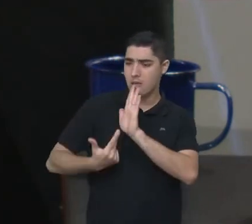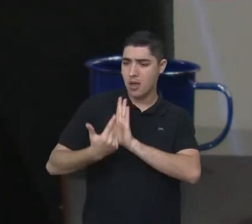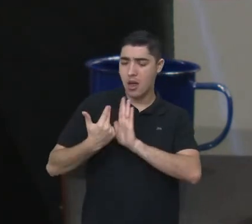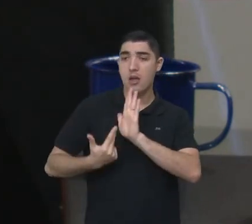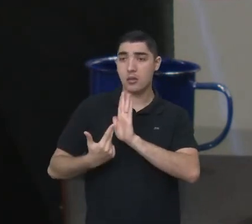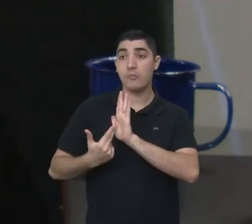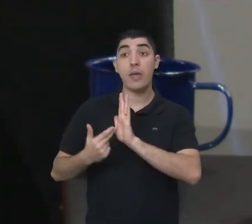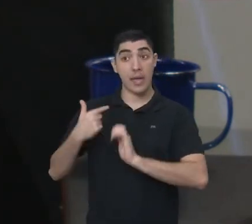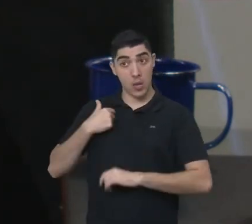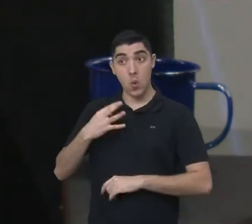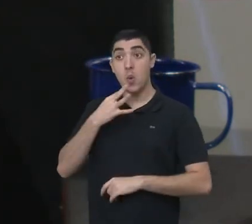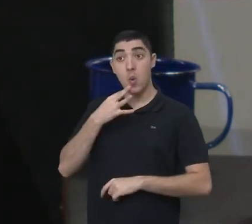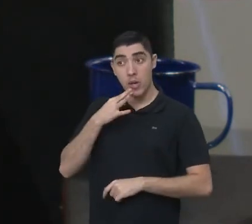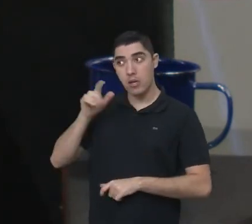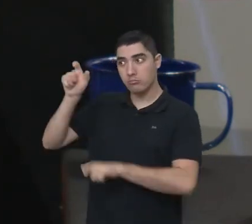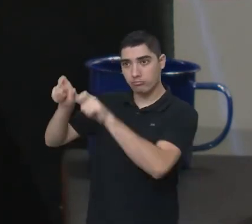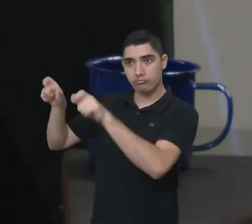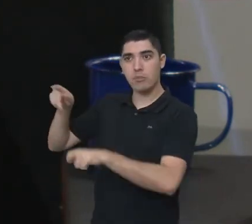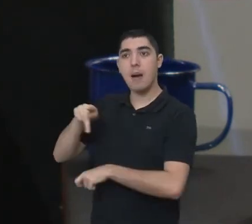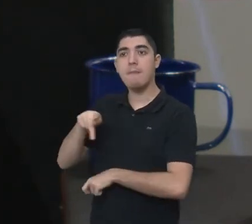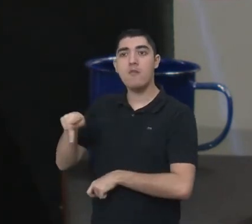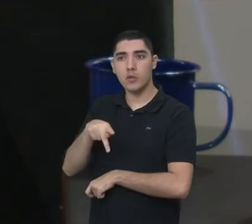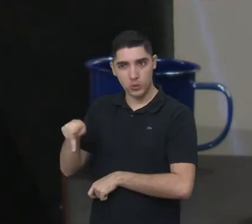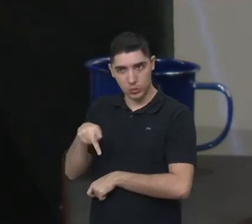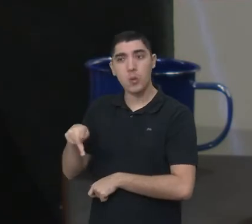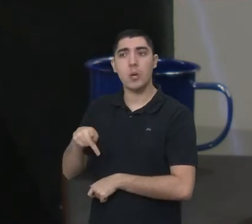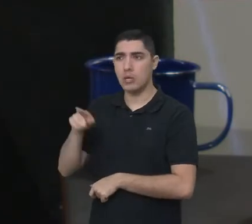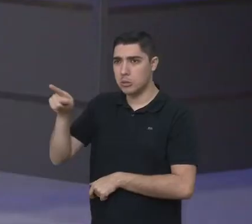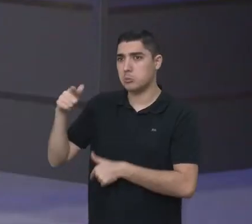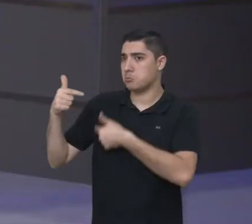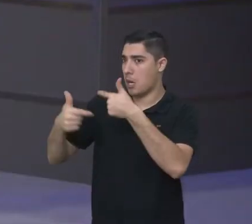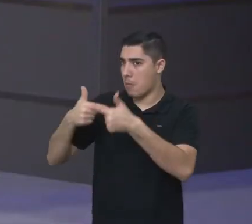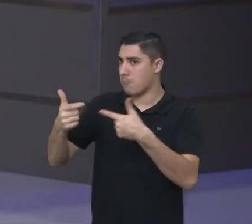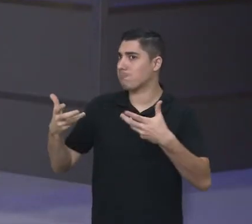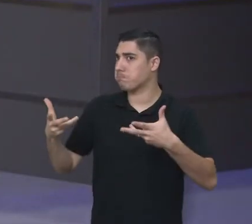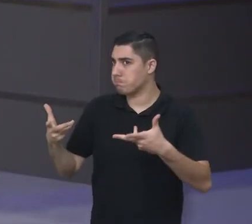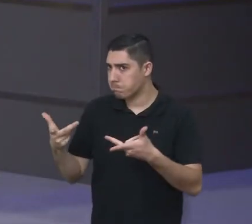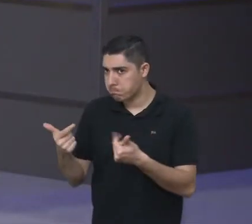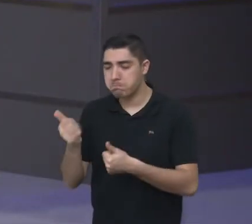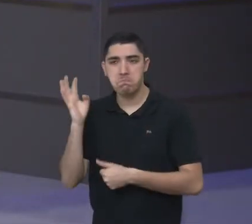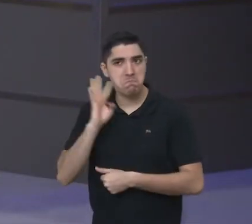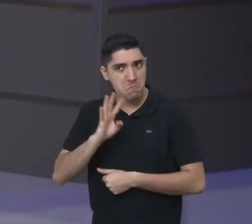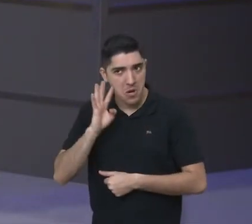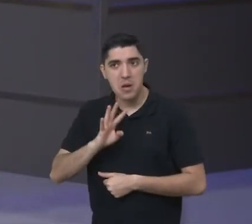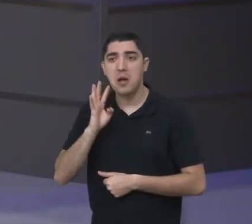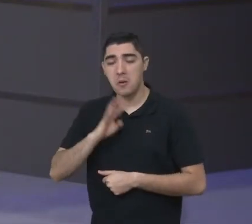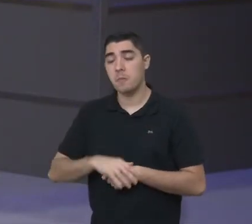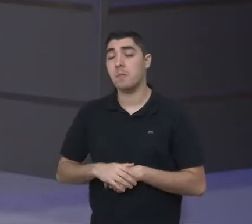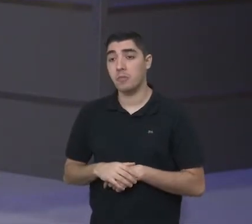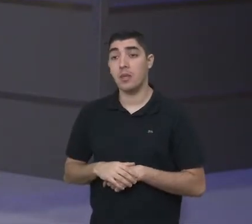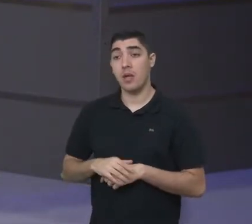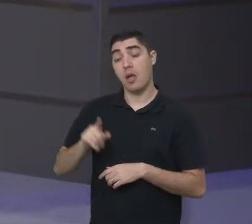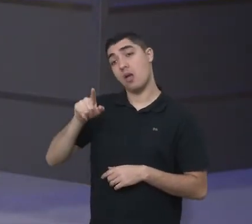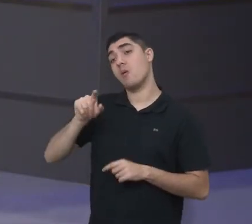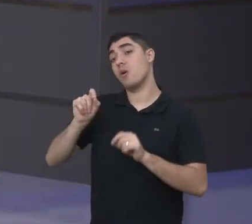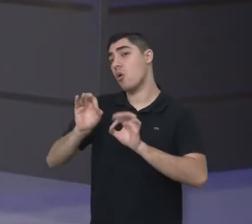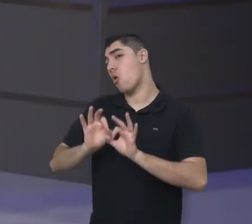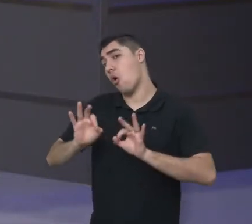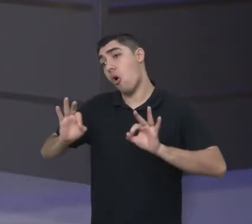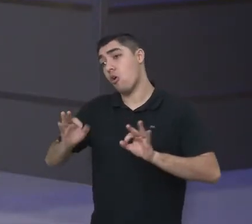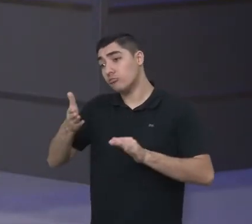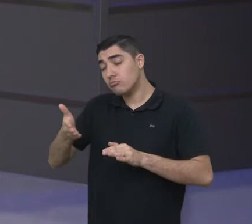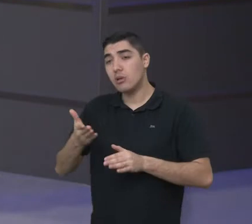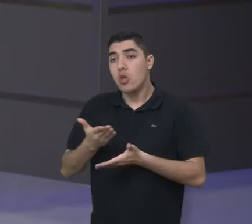Eu conheço os profissionais de lá, então eles desenvolvem um trabalho muito bacana com eles. É uma ótima maneira